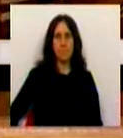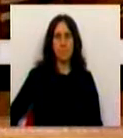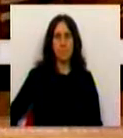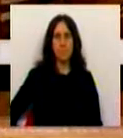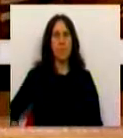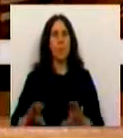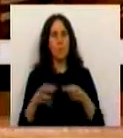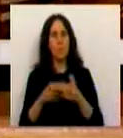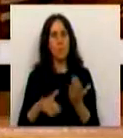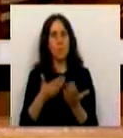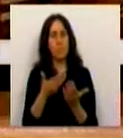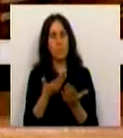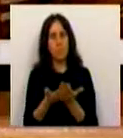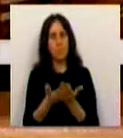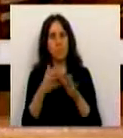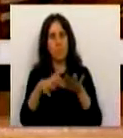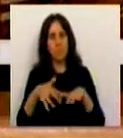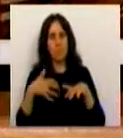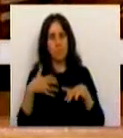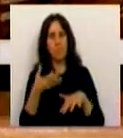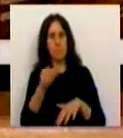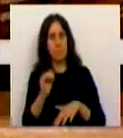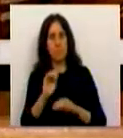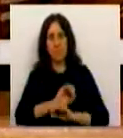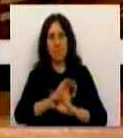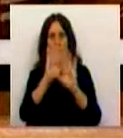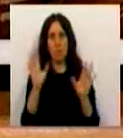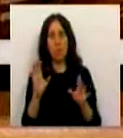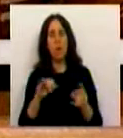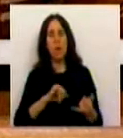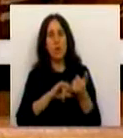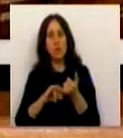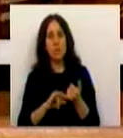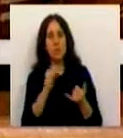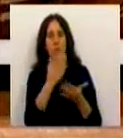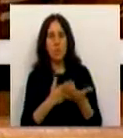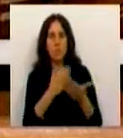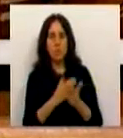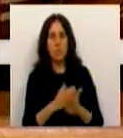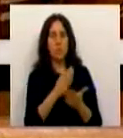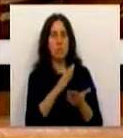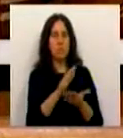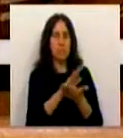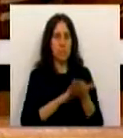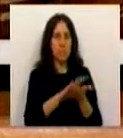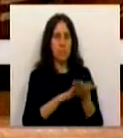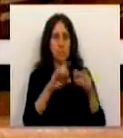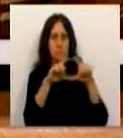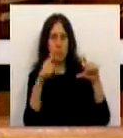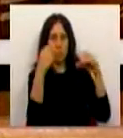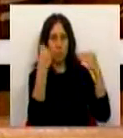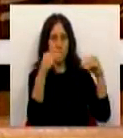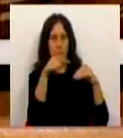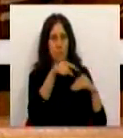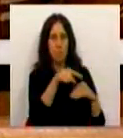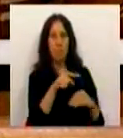do PS é clara. Passa por desonerar a constituição de associações de estudantes do ensino básico e secundário, isentando-as do pagamento de taxas